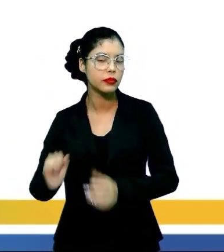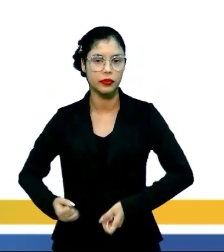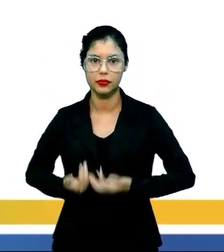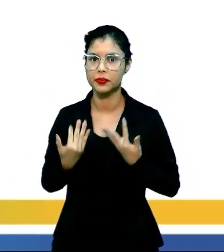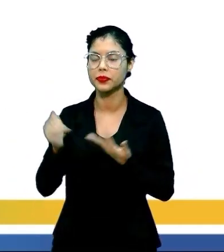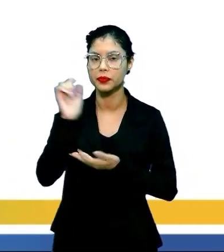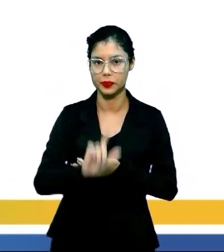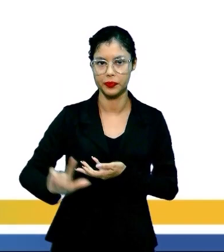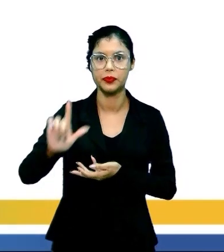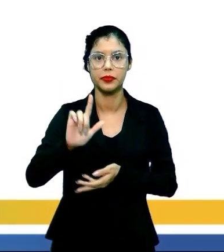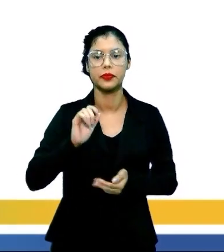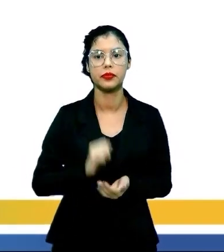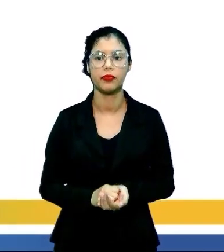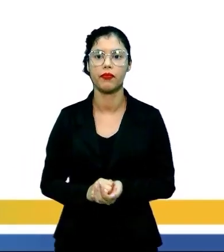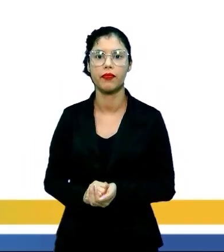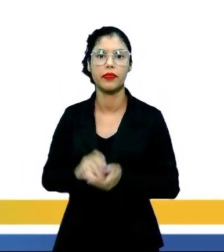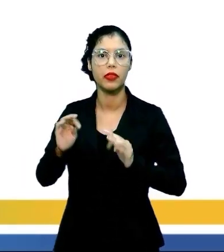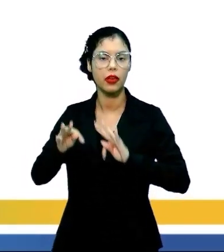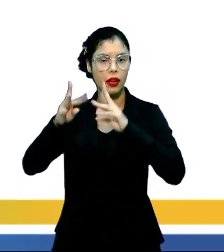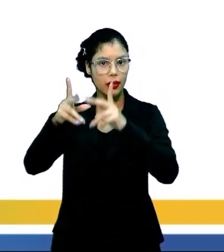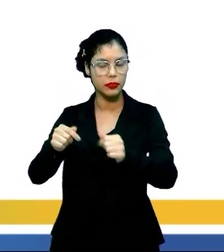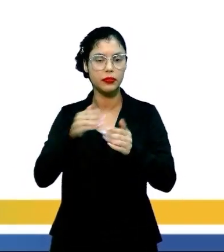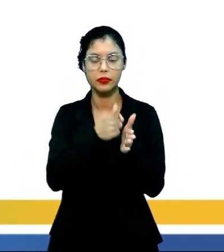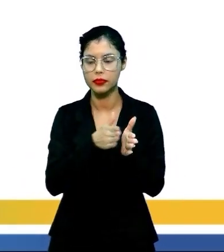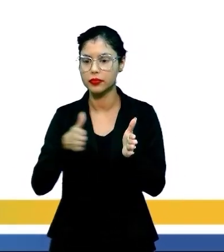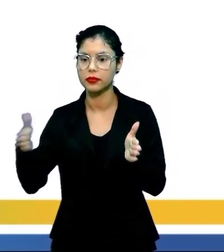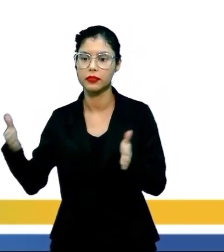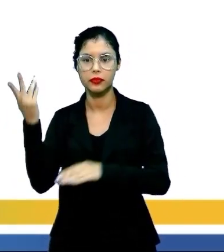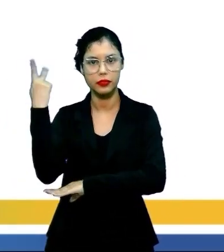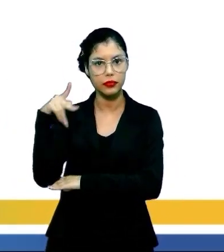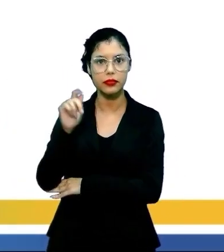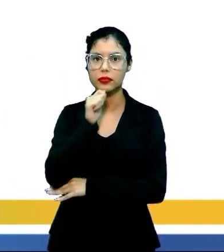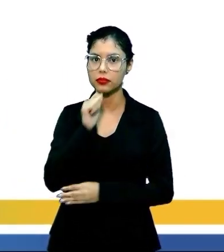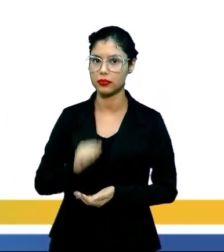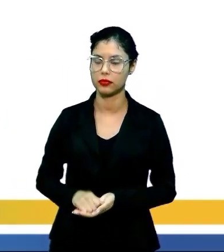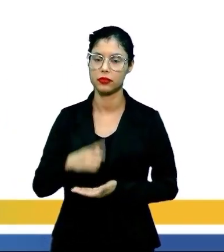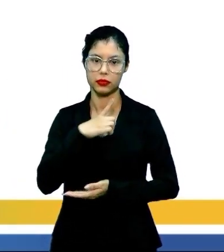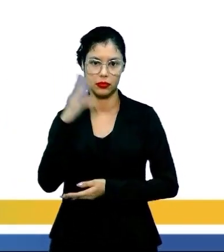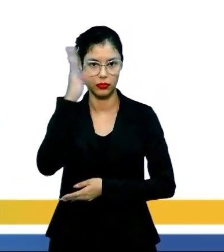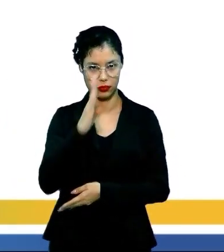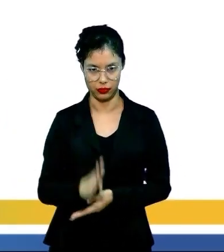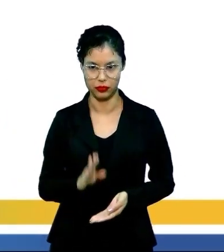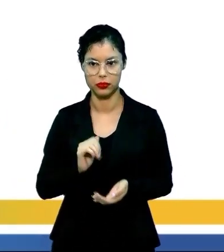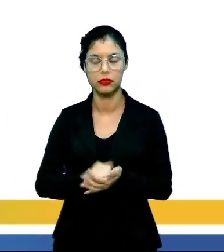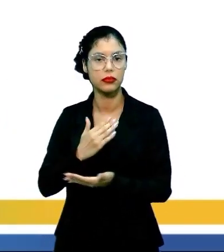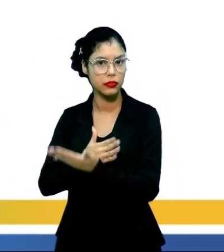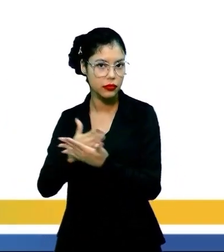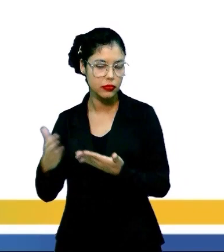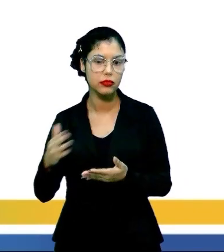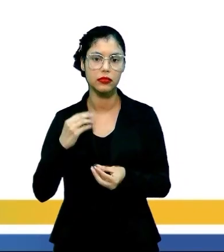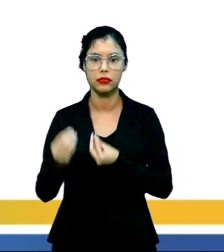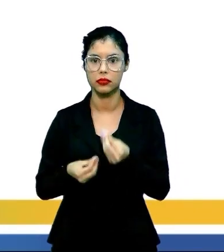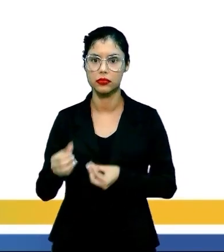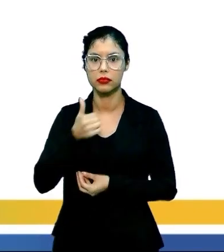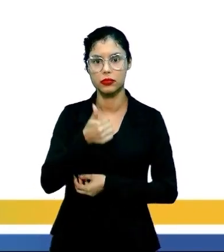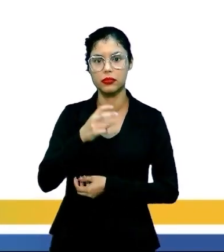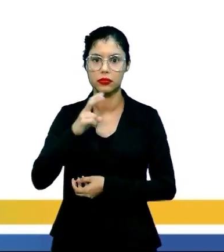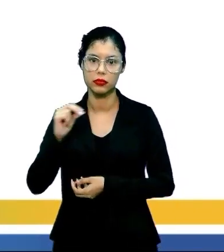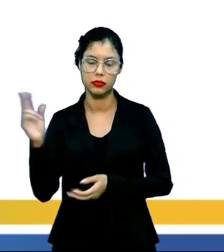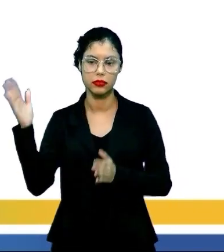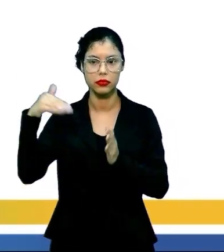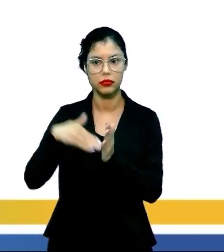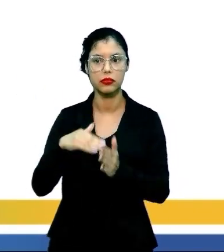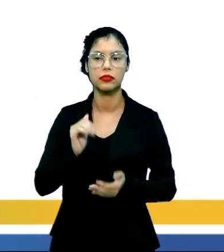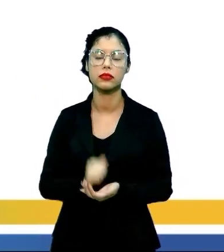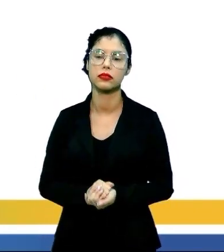manifestações literárias aí de todo o período de existência do Brasil. Então, a gente começa aí com 1500 até